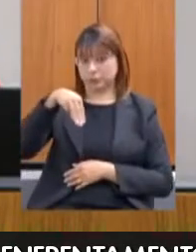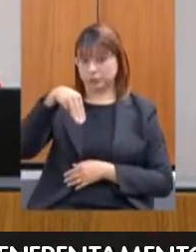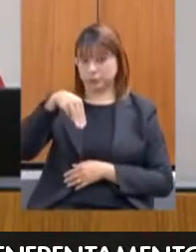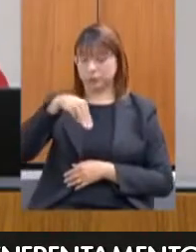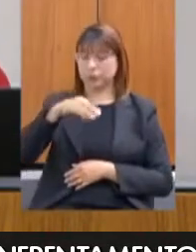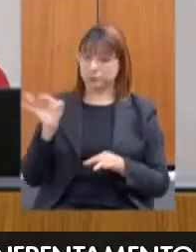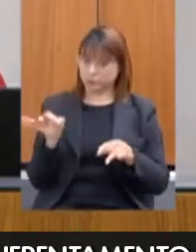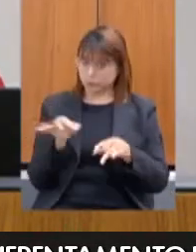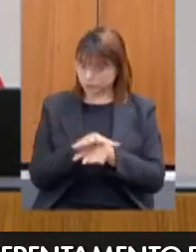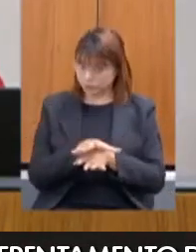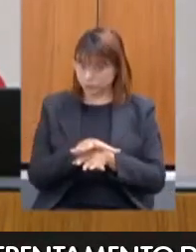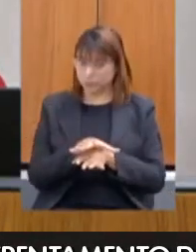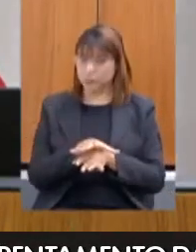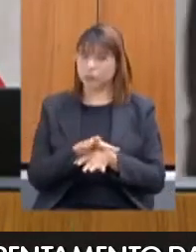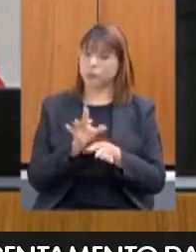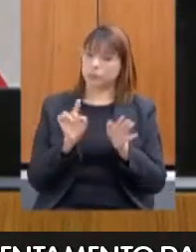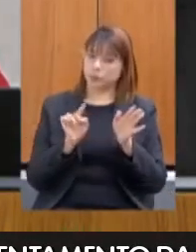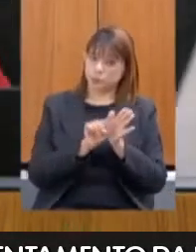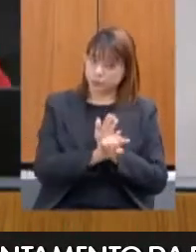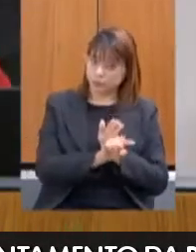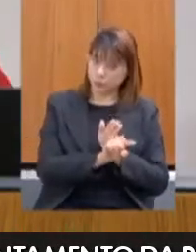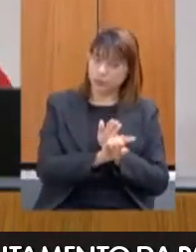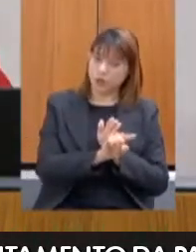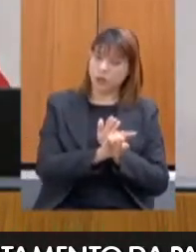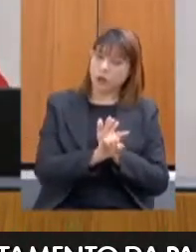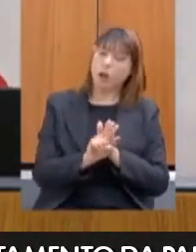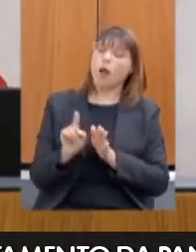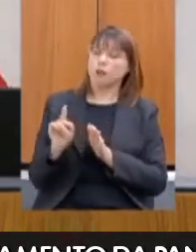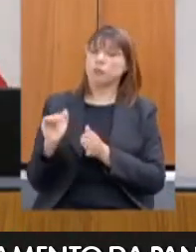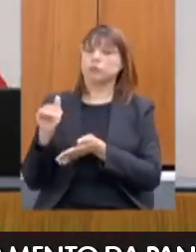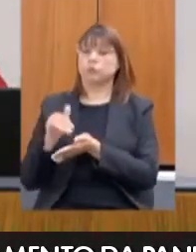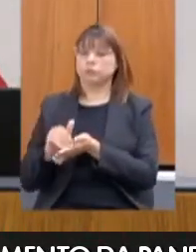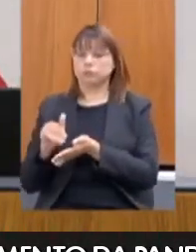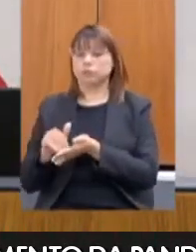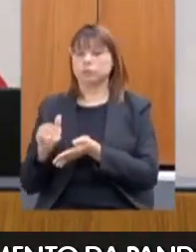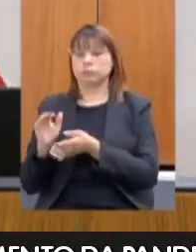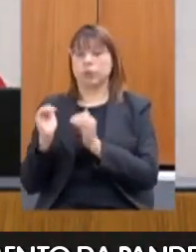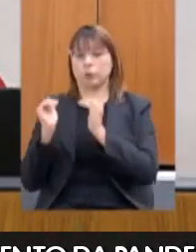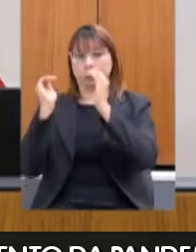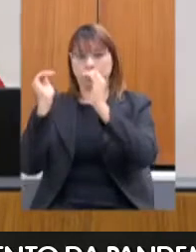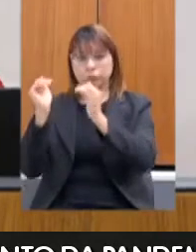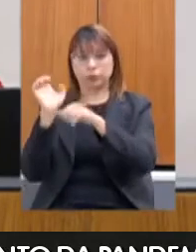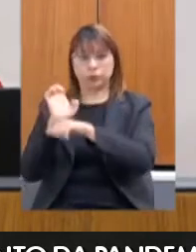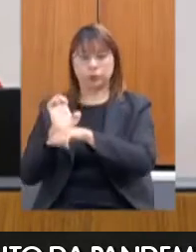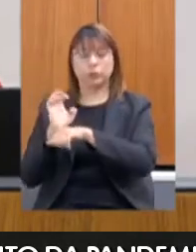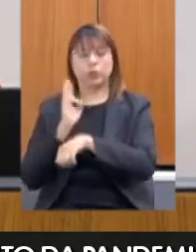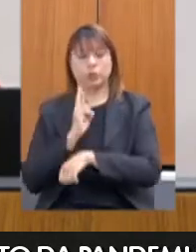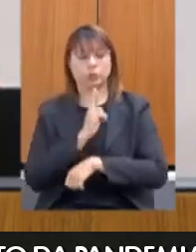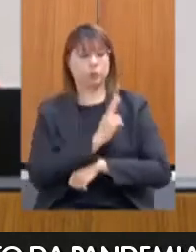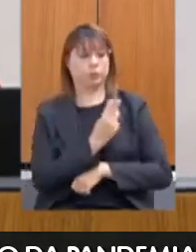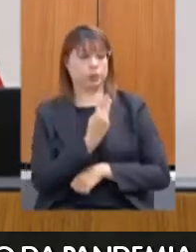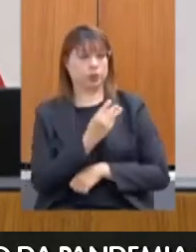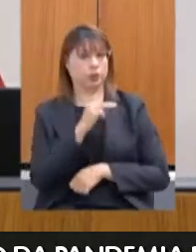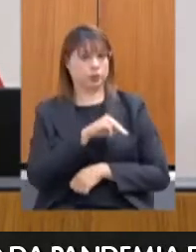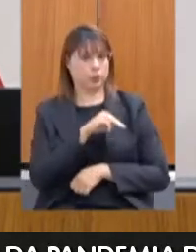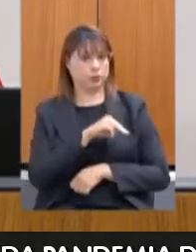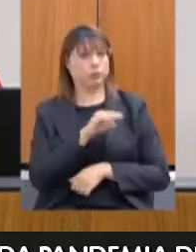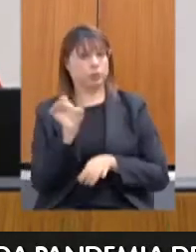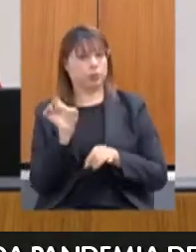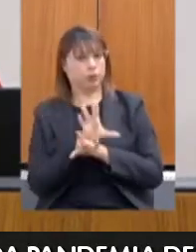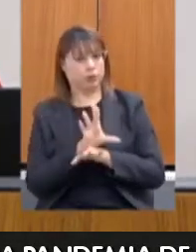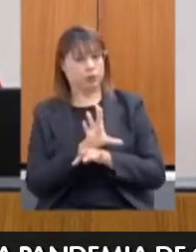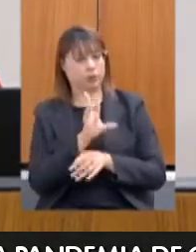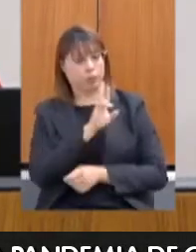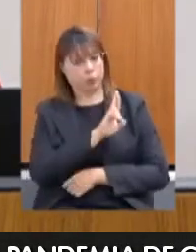Após cada interpelação, a autoridade estadual disporá de três minutos para respondê-la. Após a